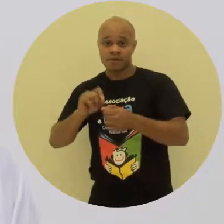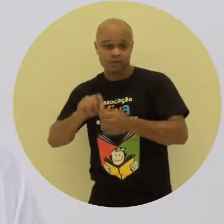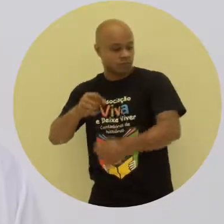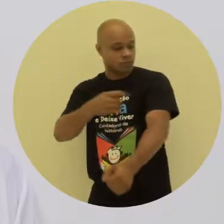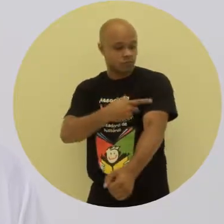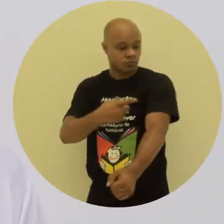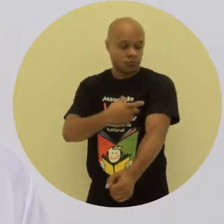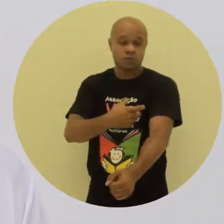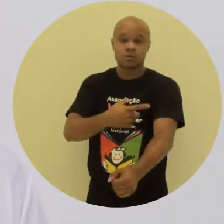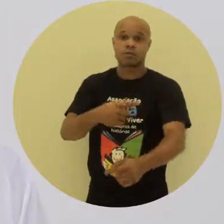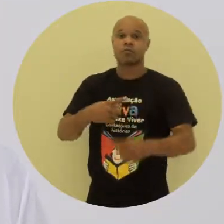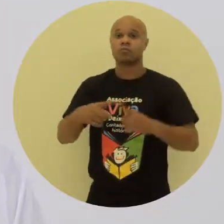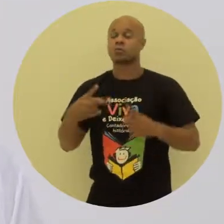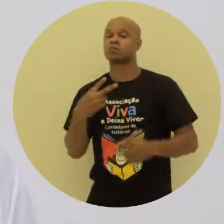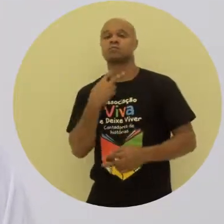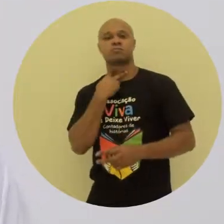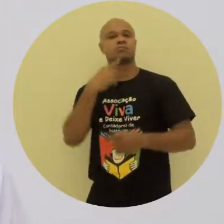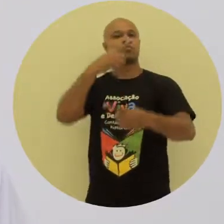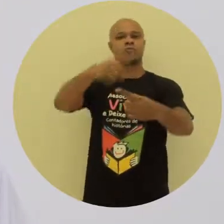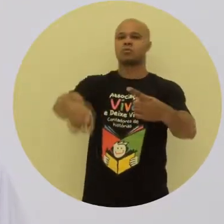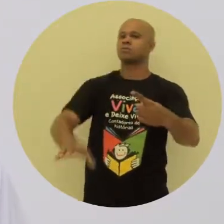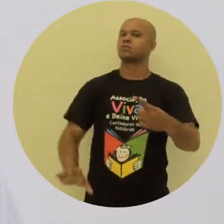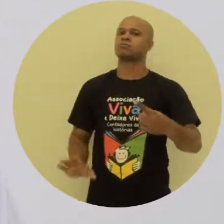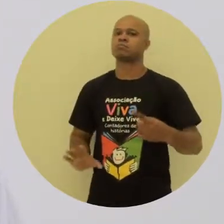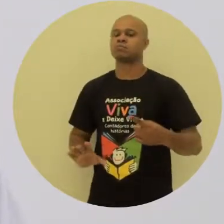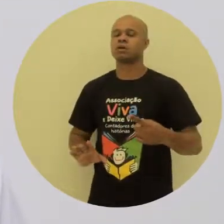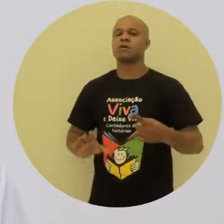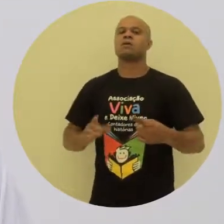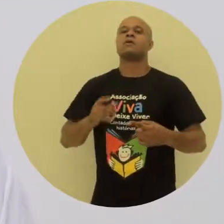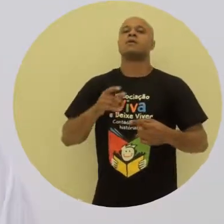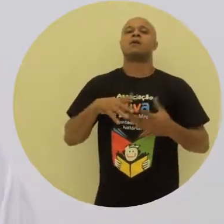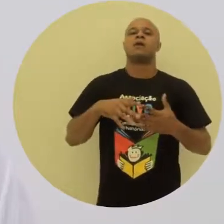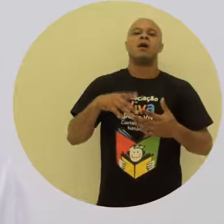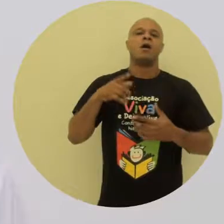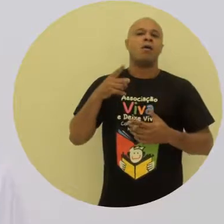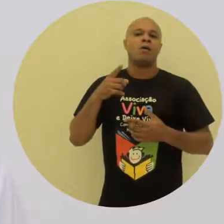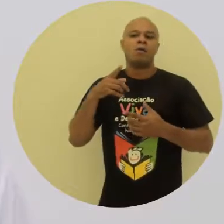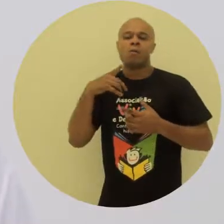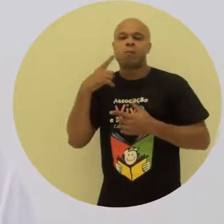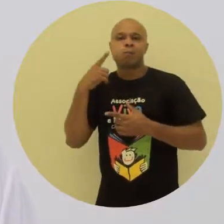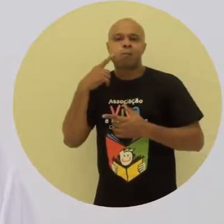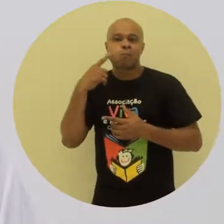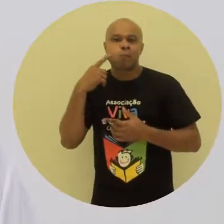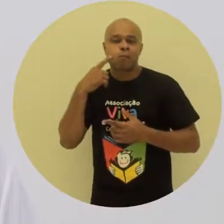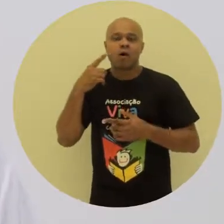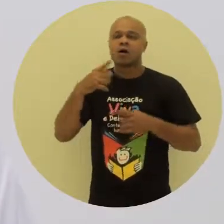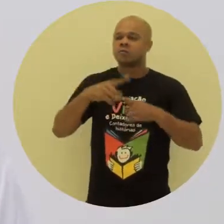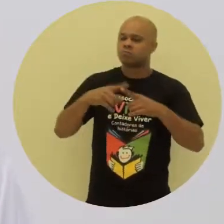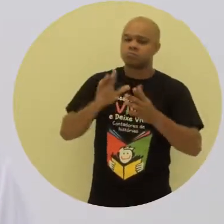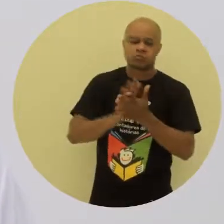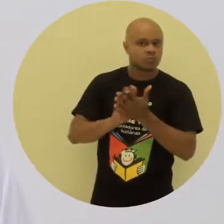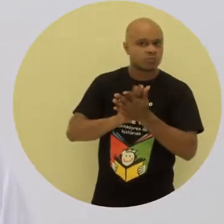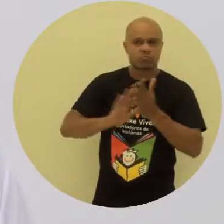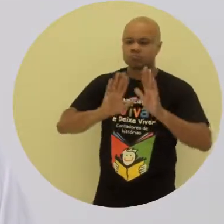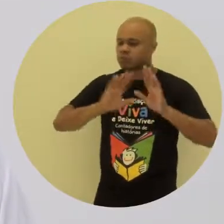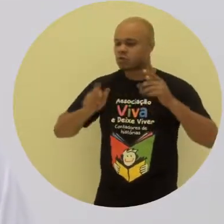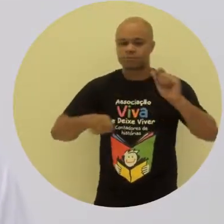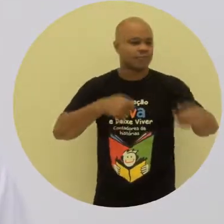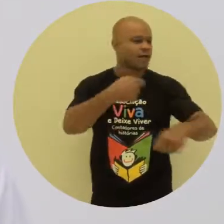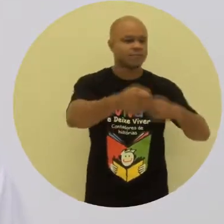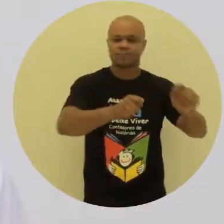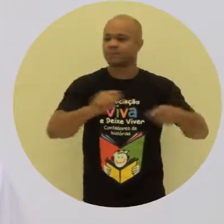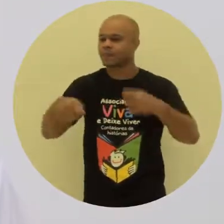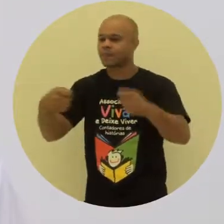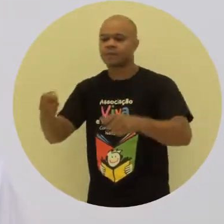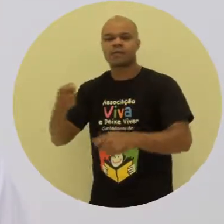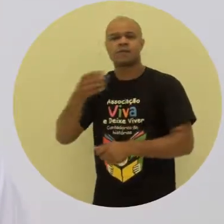comprou bonequinhos com balinhas de açúcar e saiu distribuindo no hospital. Nós não estamos lá para